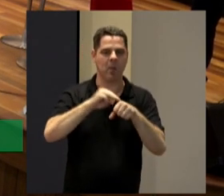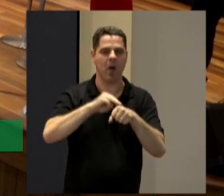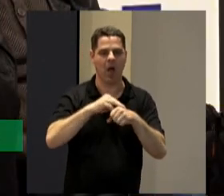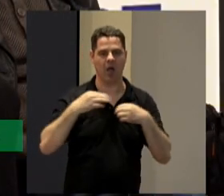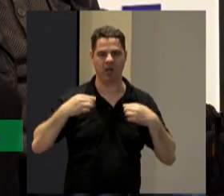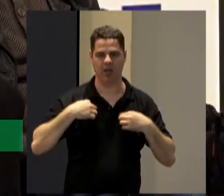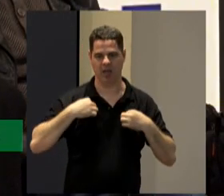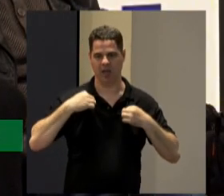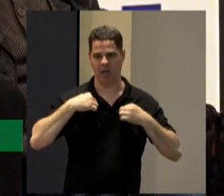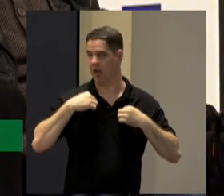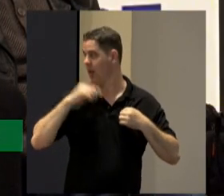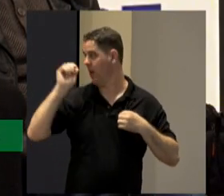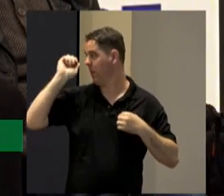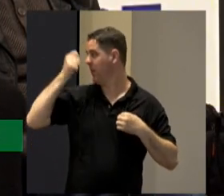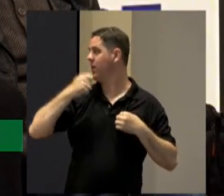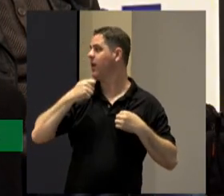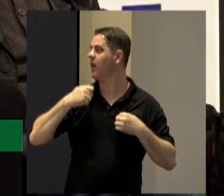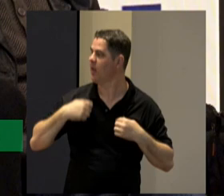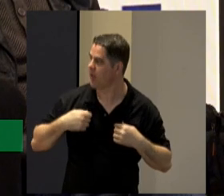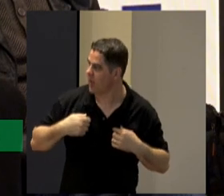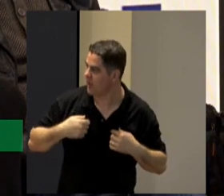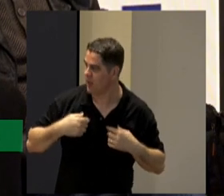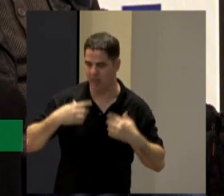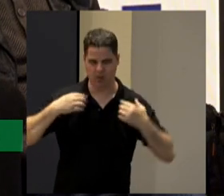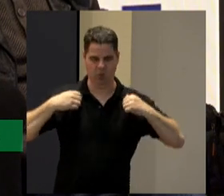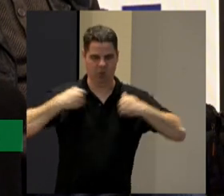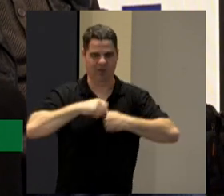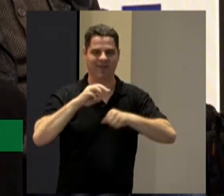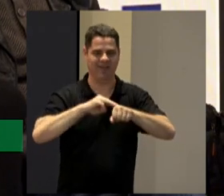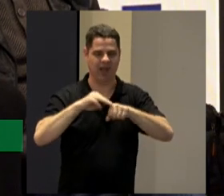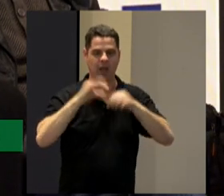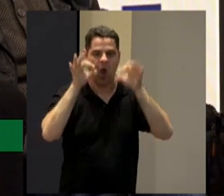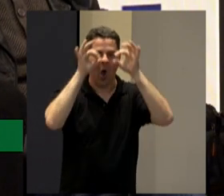blazer verde, na altura dos ombros e óculos.